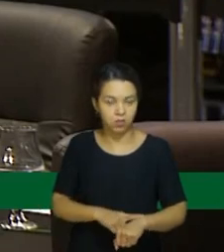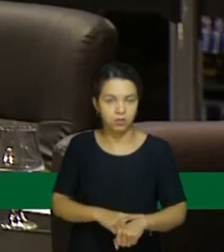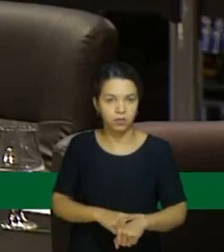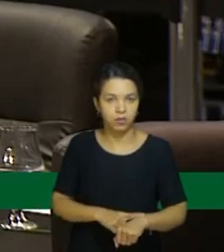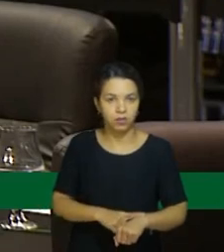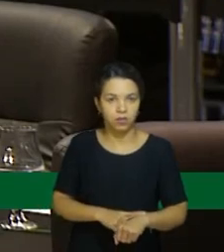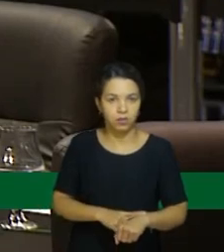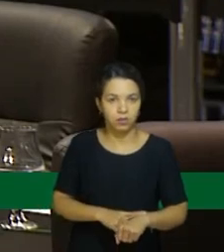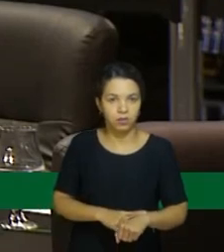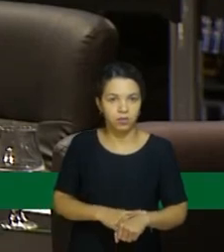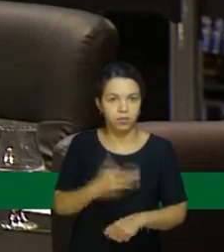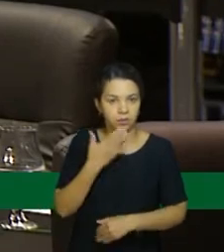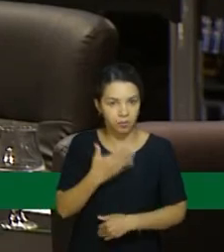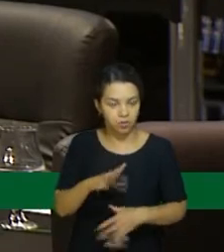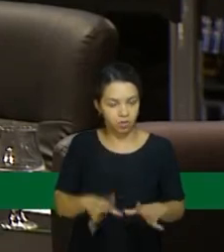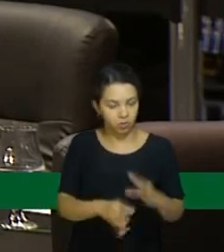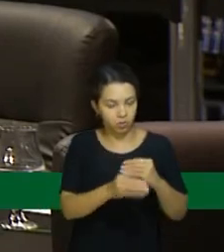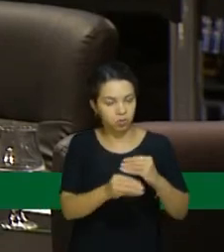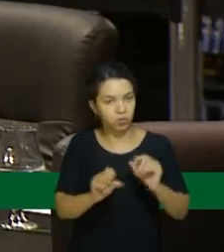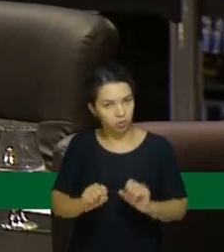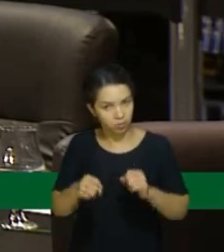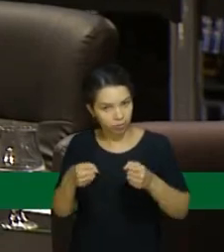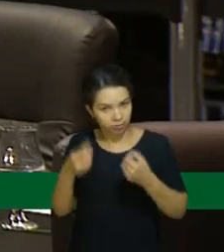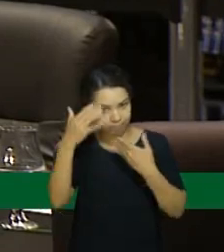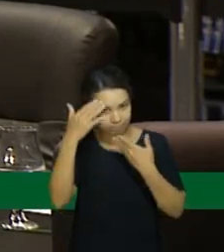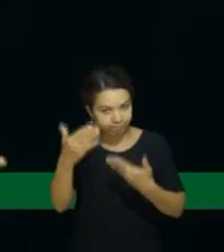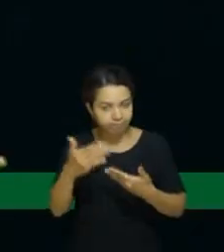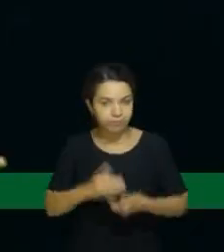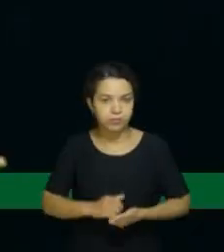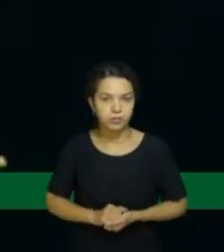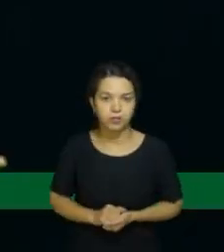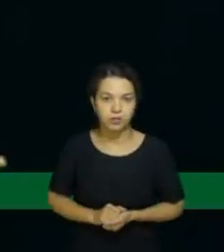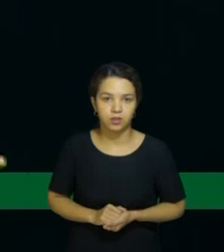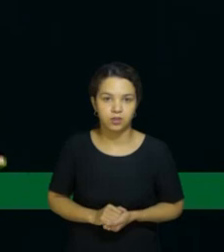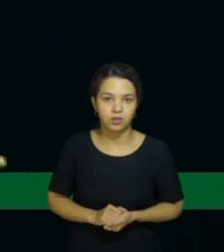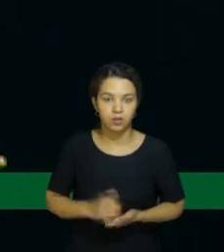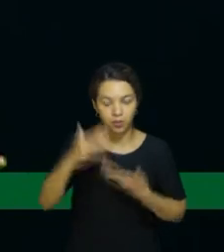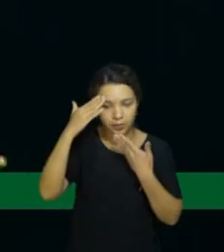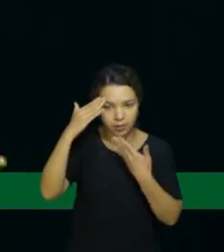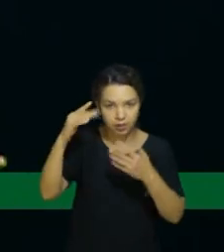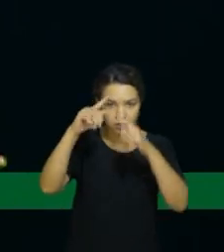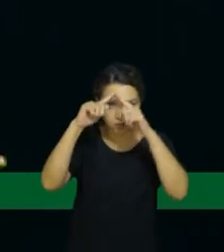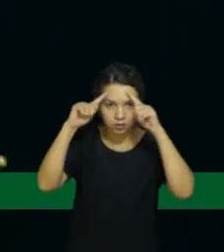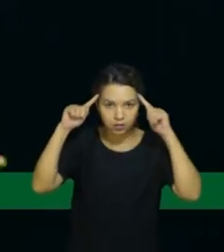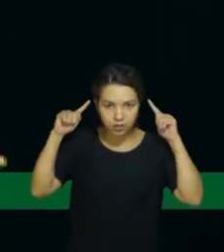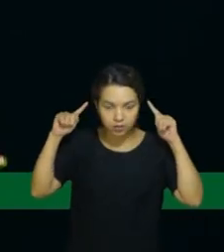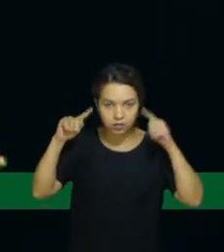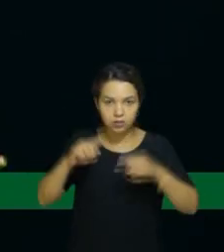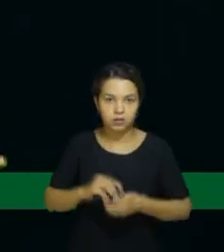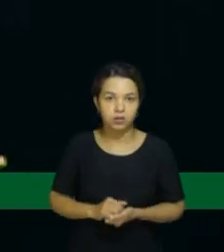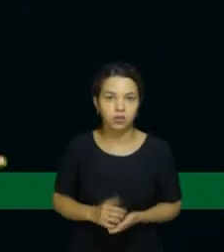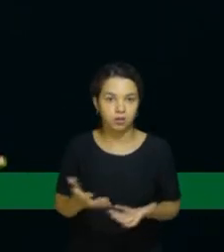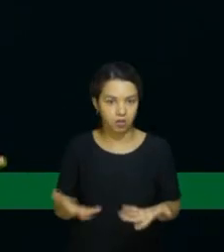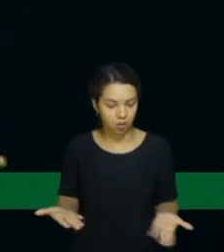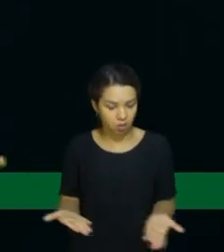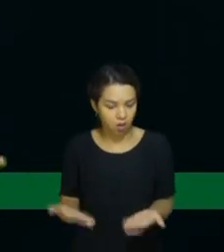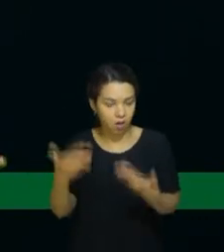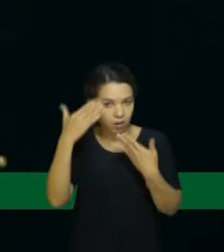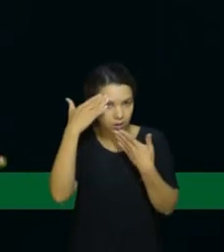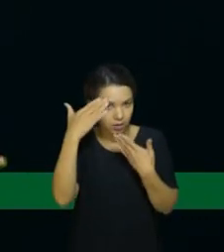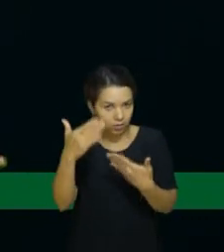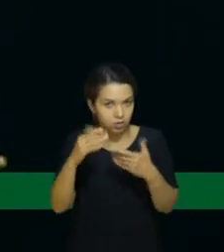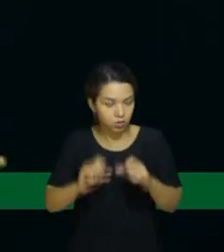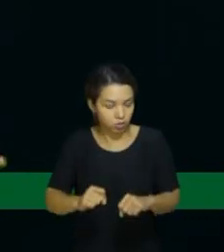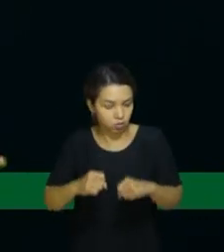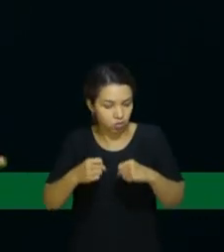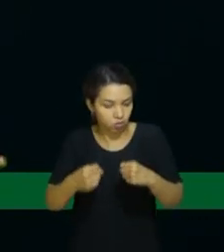apelamos e nos somamos também a esses esforços obrigado obrigada Deputado sareta então eu quero aqui hoje agradecer o empenho